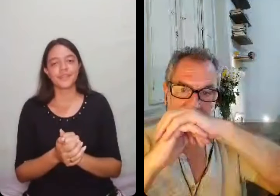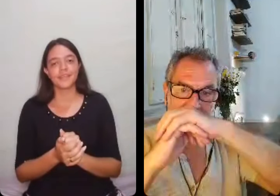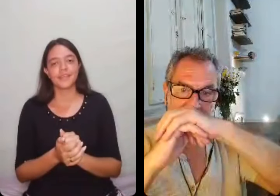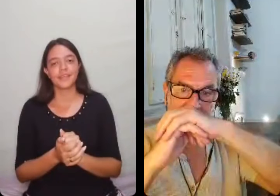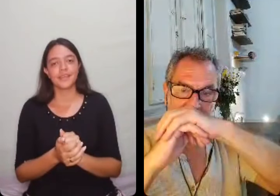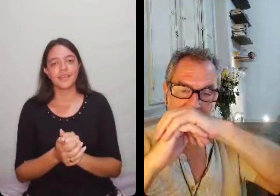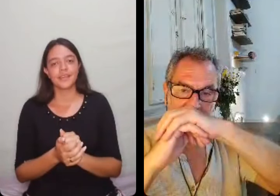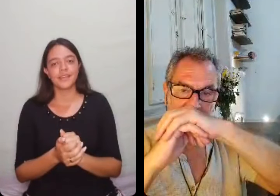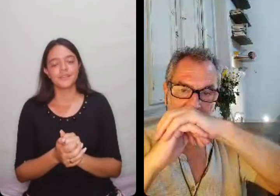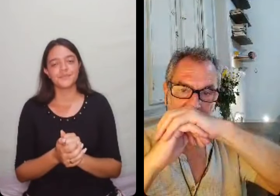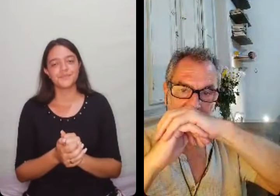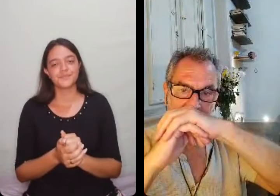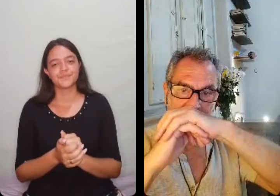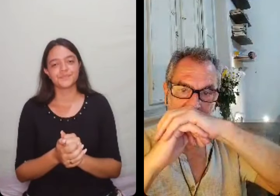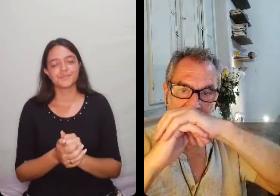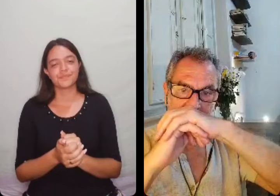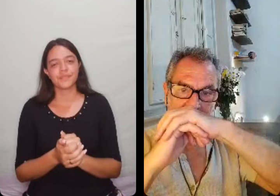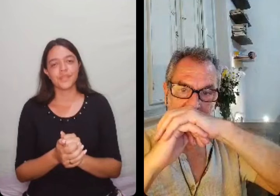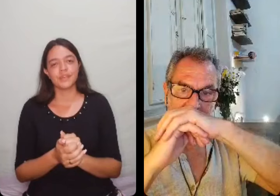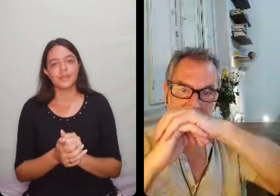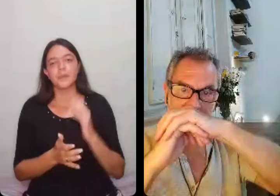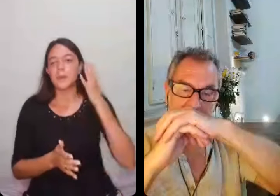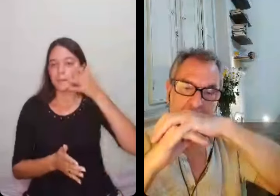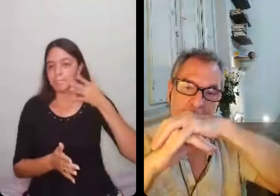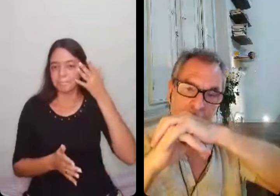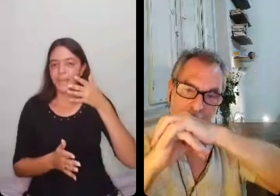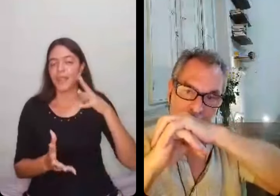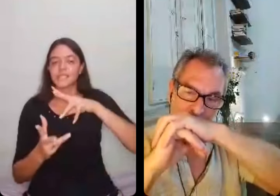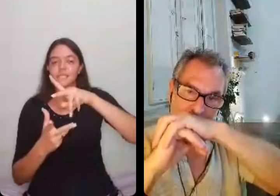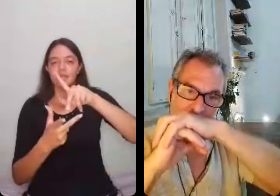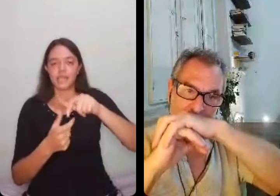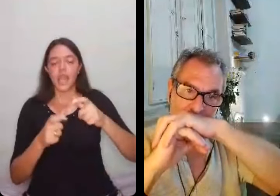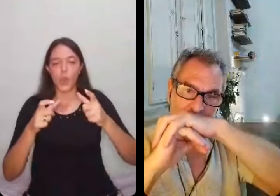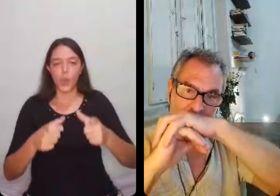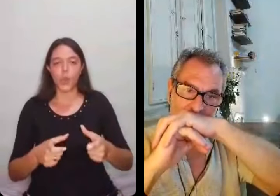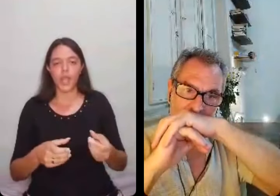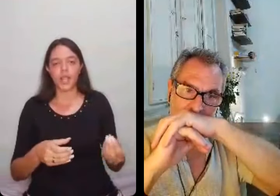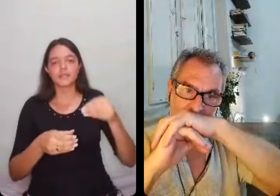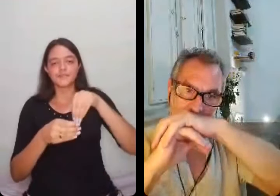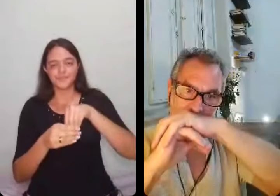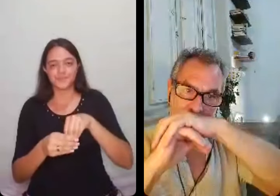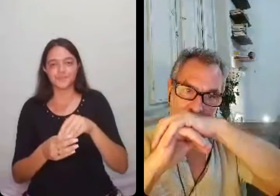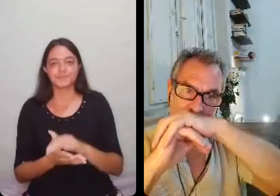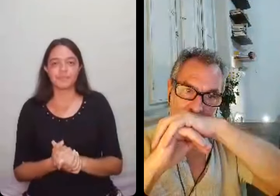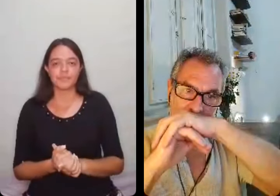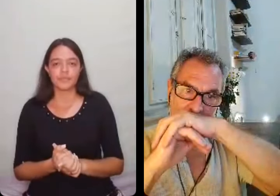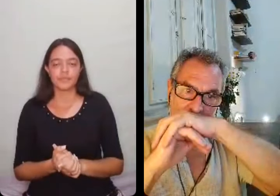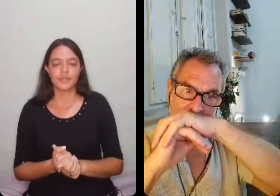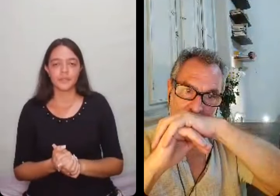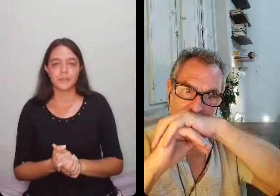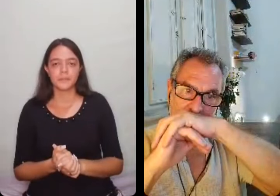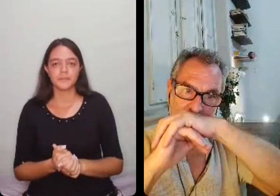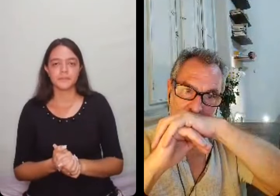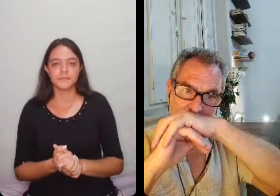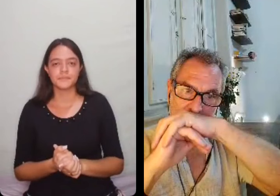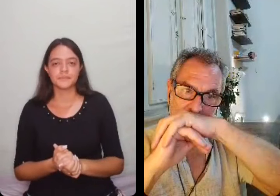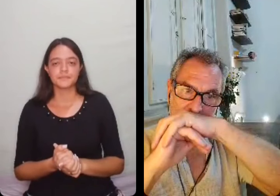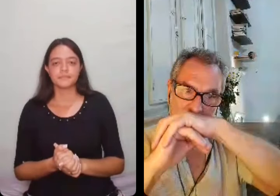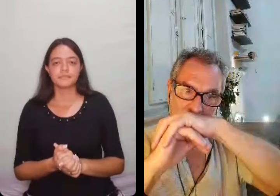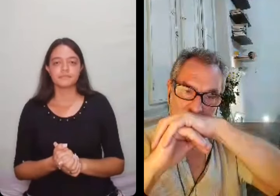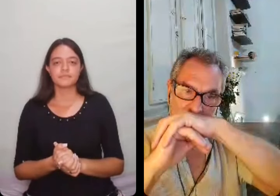chama Terra, o lugar que ocupamos, e ela vai dar um panorama mais ampliado desse